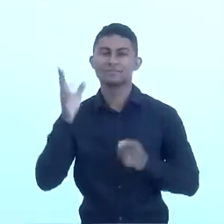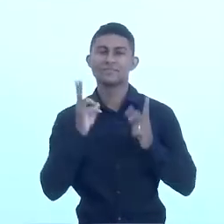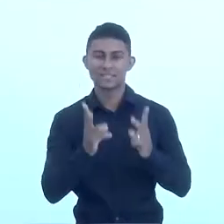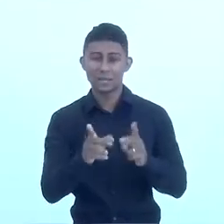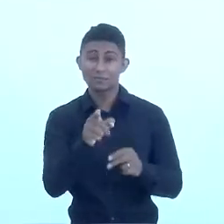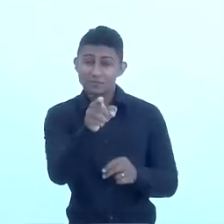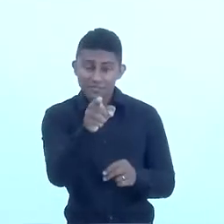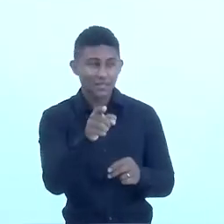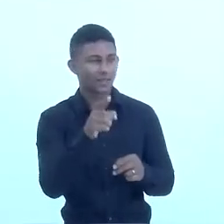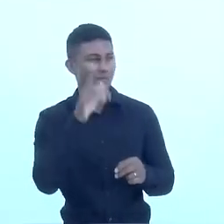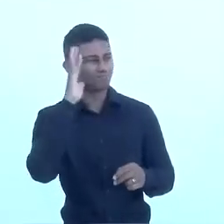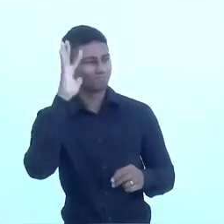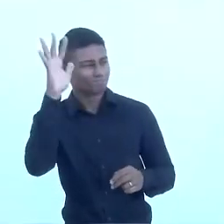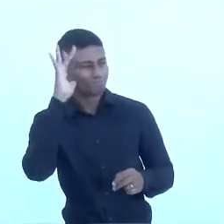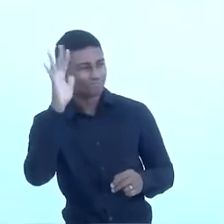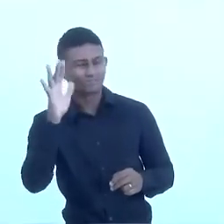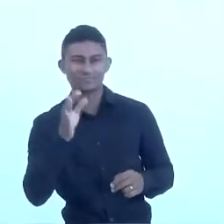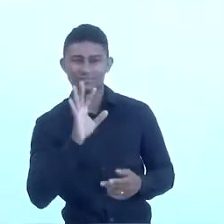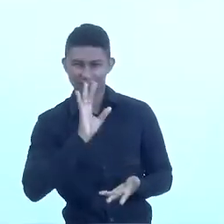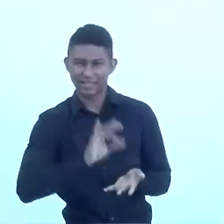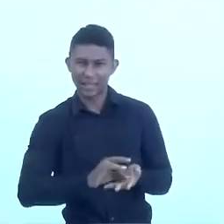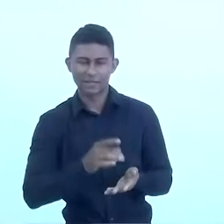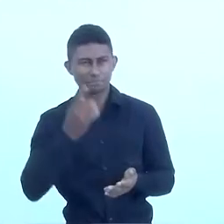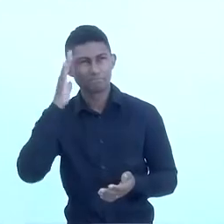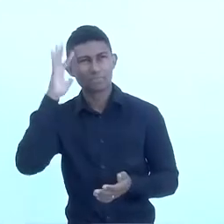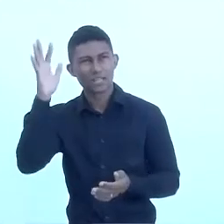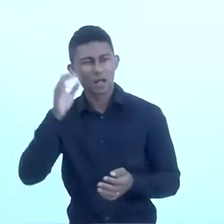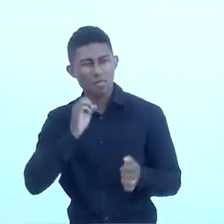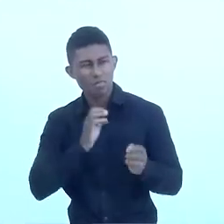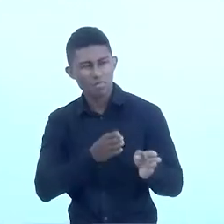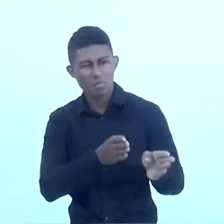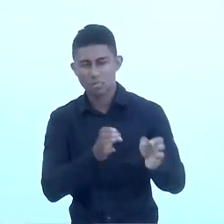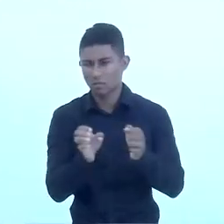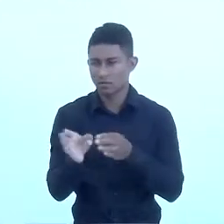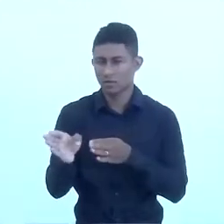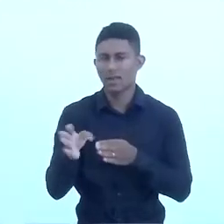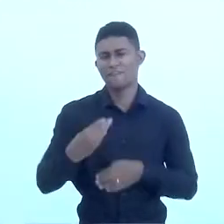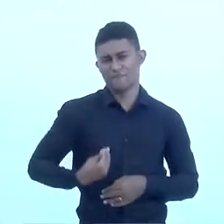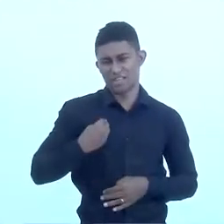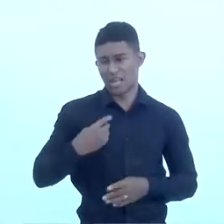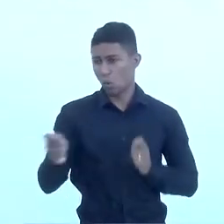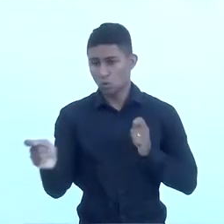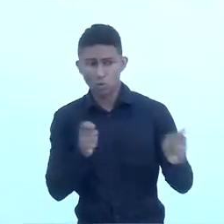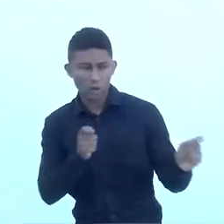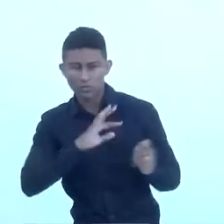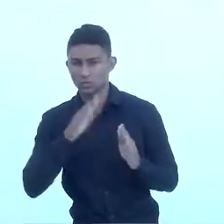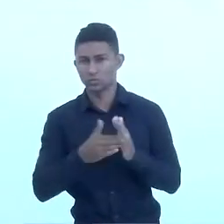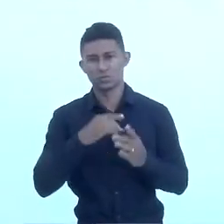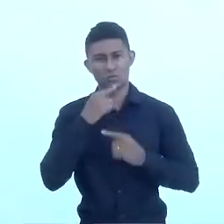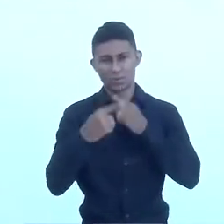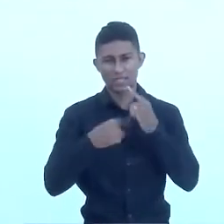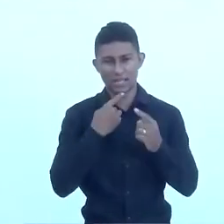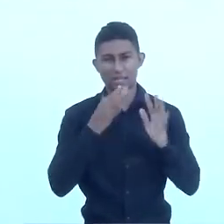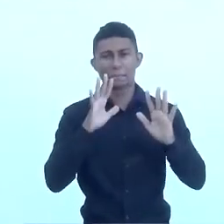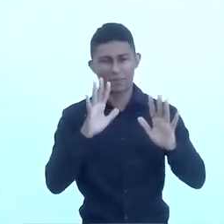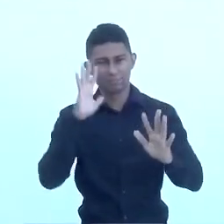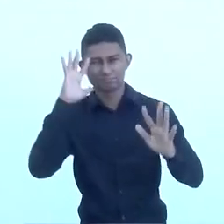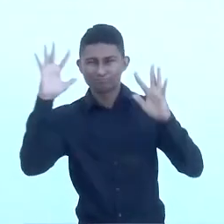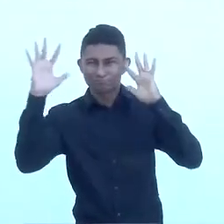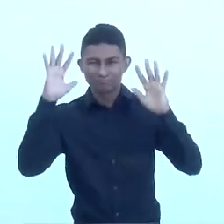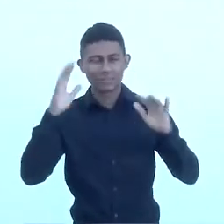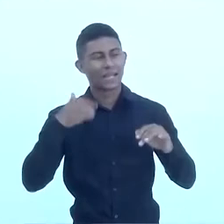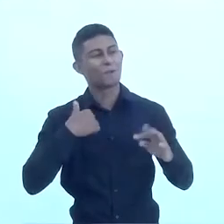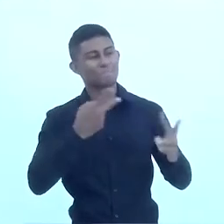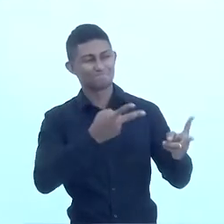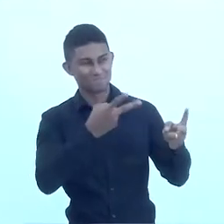então você sempre teve ali um planejamento, pelo menos alguma rotazinha, porque a gente sabe que a vida é incontrolável, mas